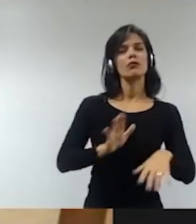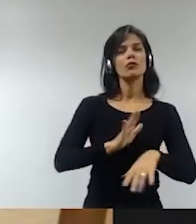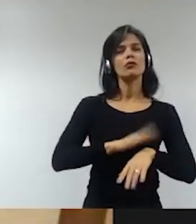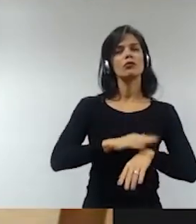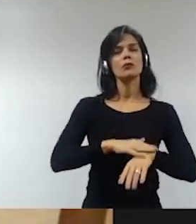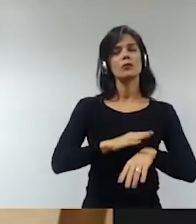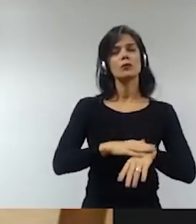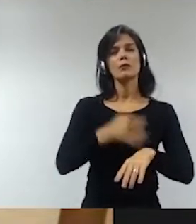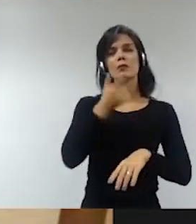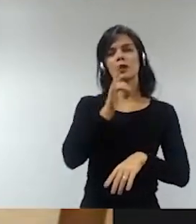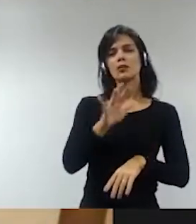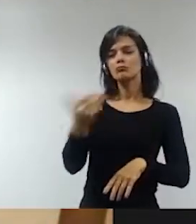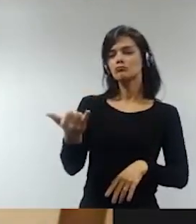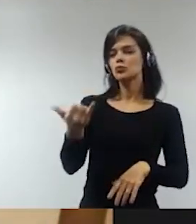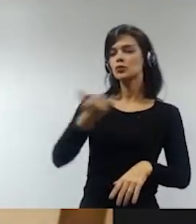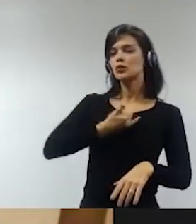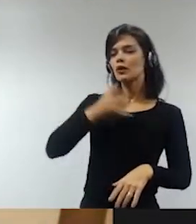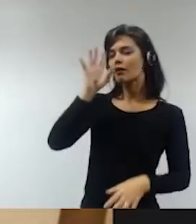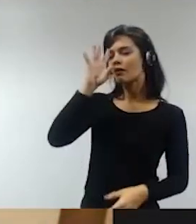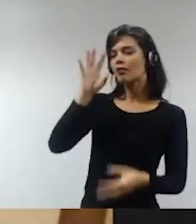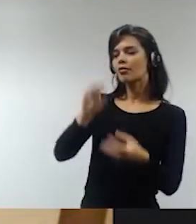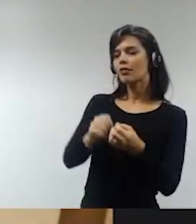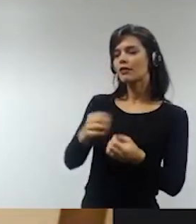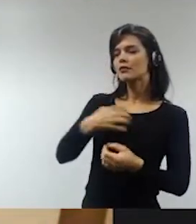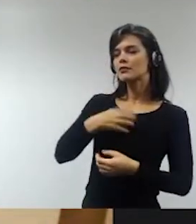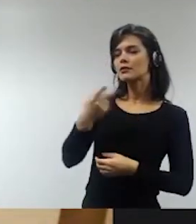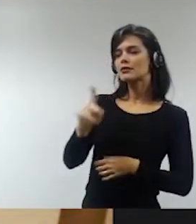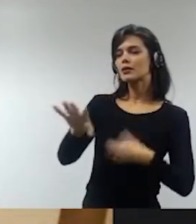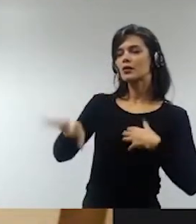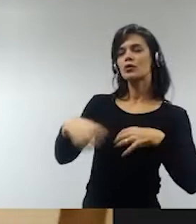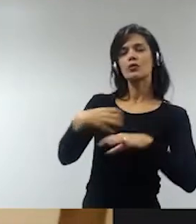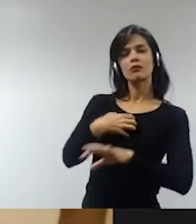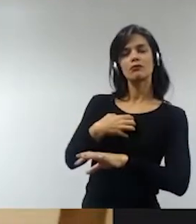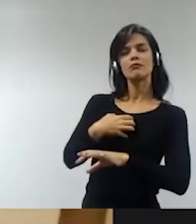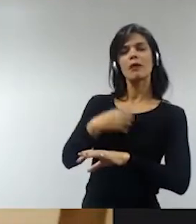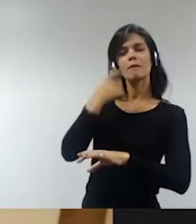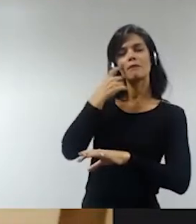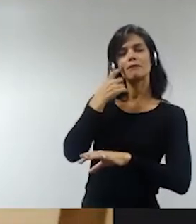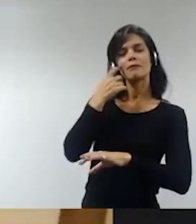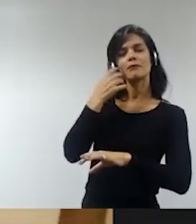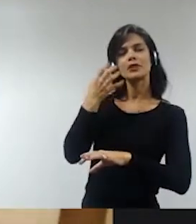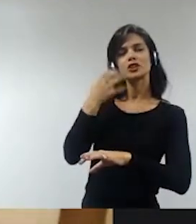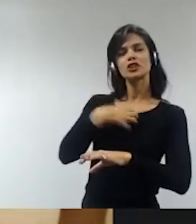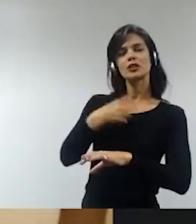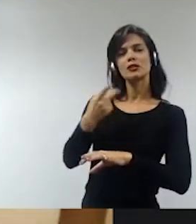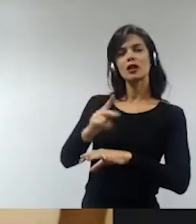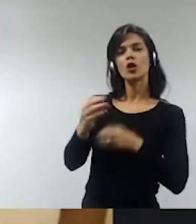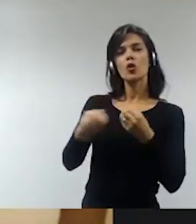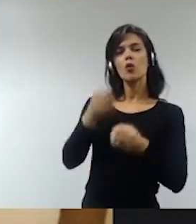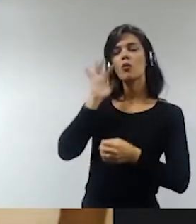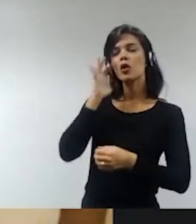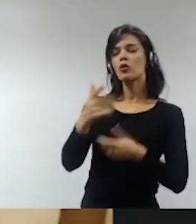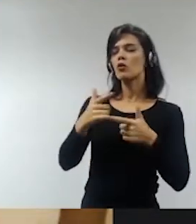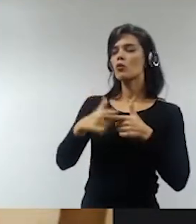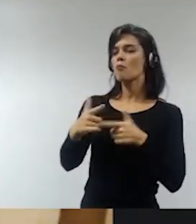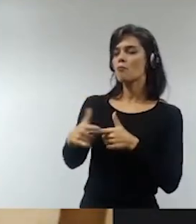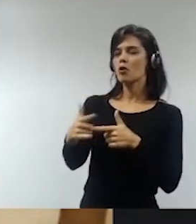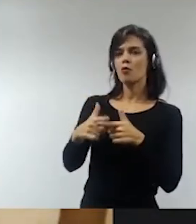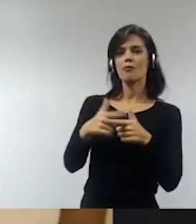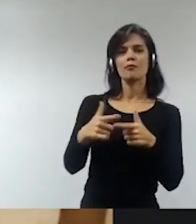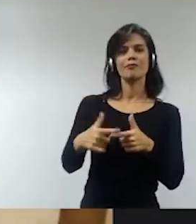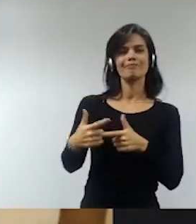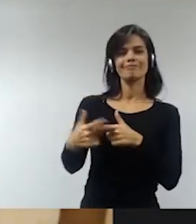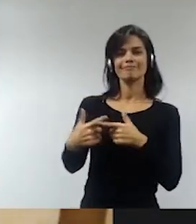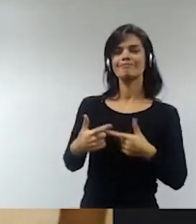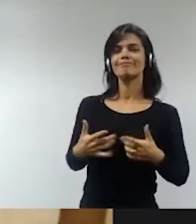para ouvir a outra parte, entender o que ela sente, o que ela pensa, como a gente pode solucionar o problema que está